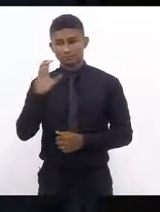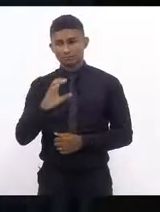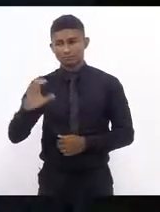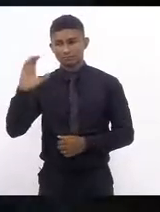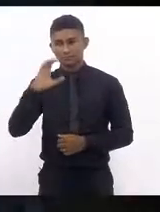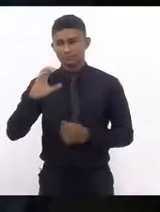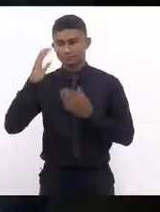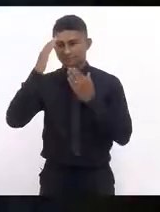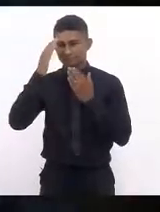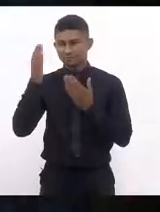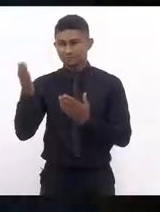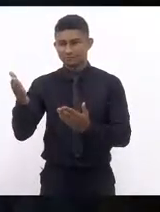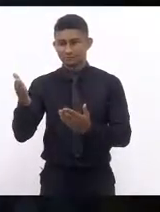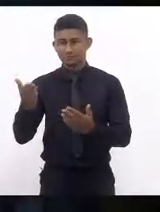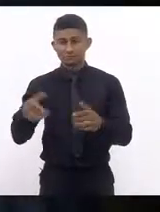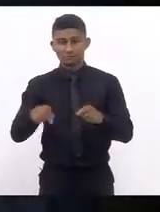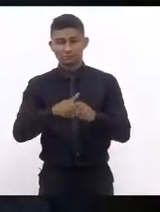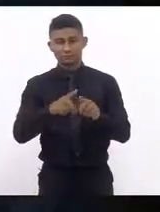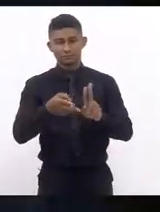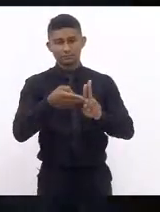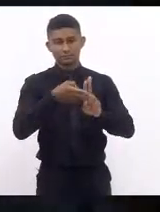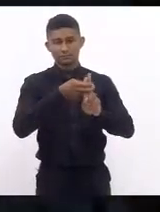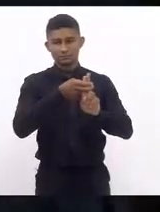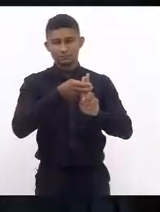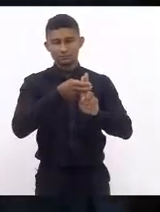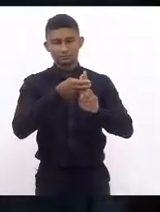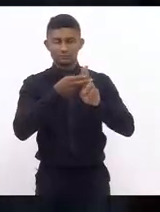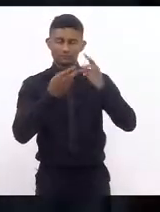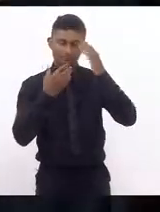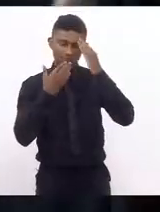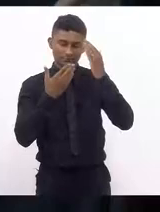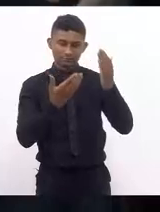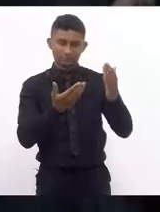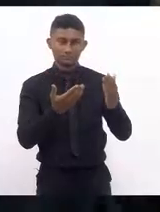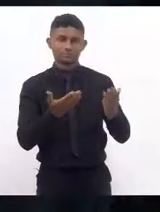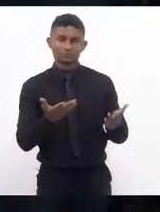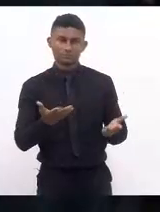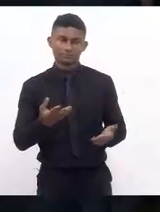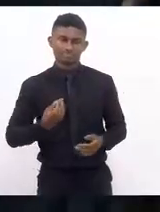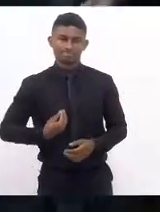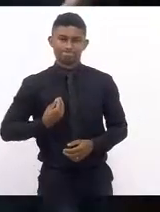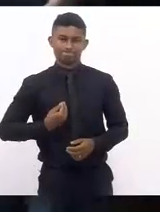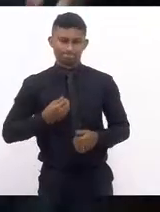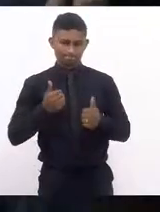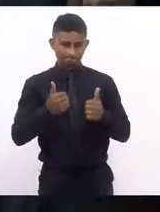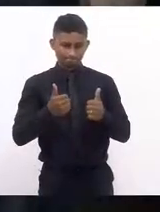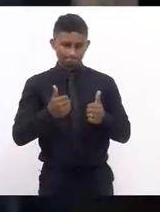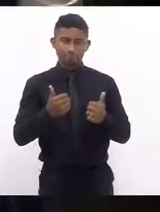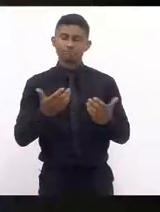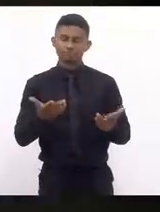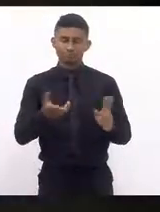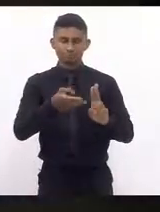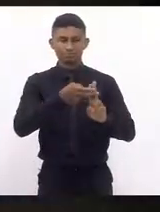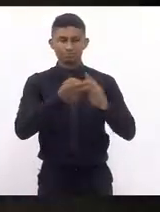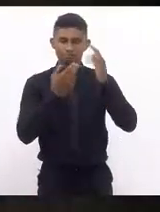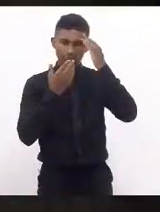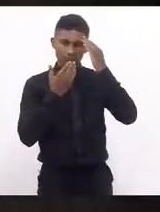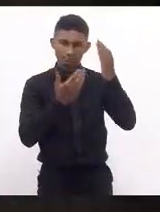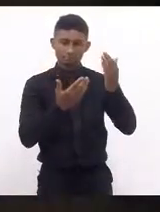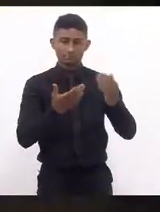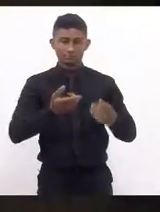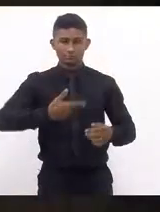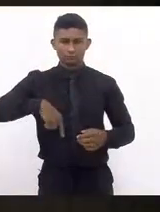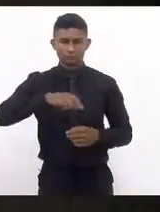agradecer ao sistema único de saúde por nós estarmos aqui e termos a responsabilidade Histórica